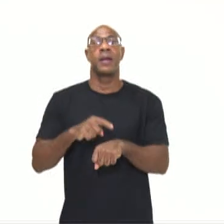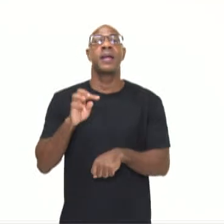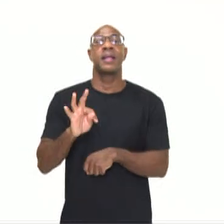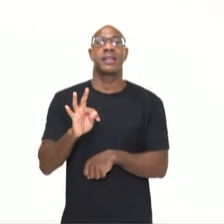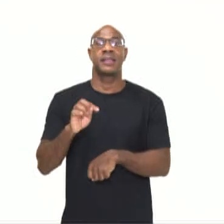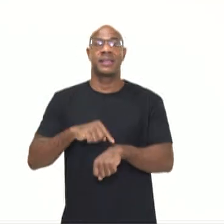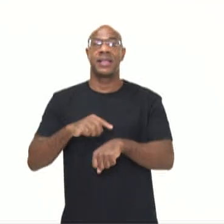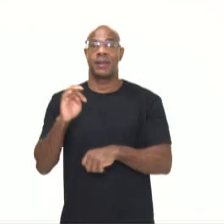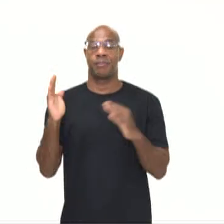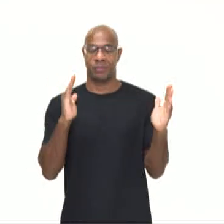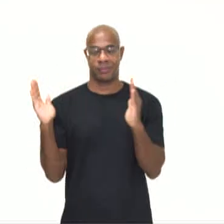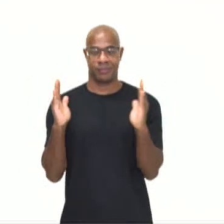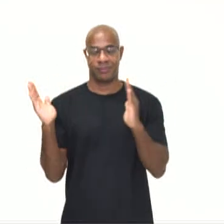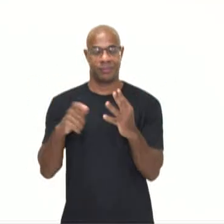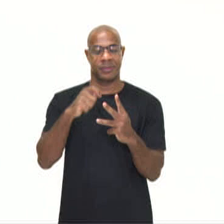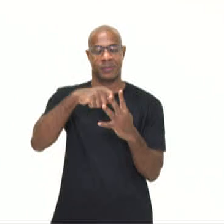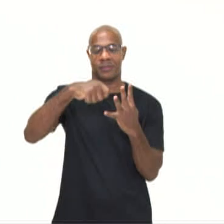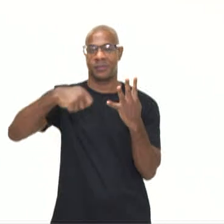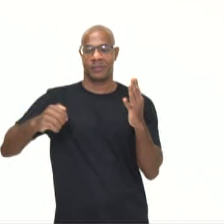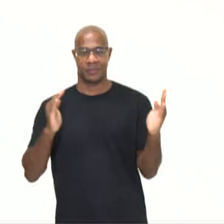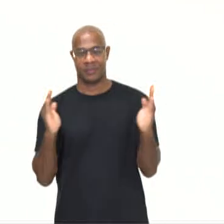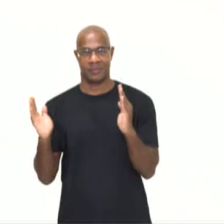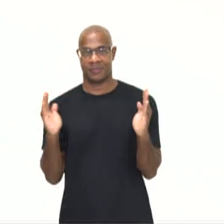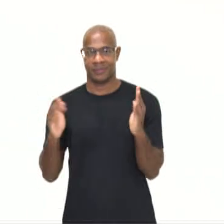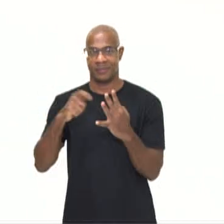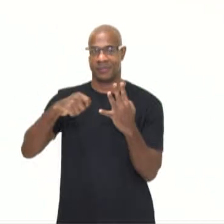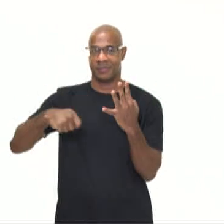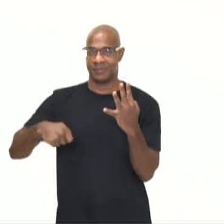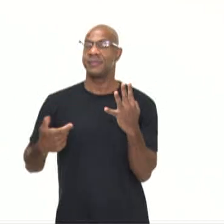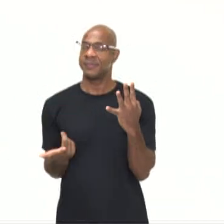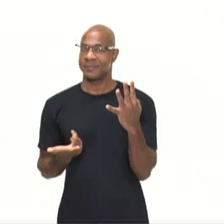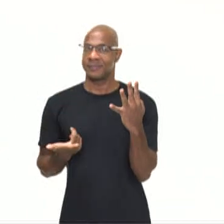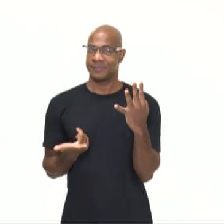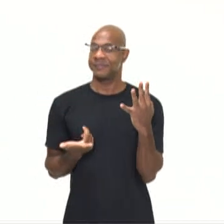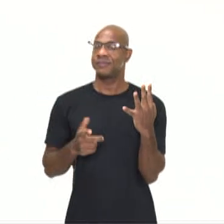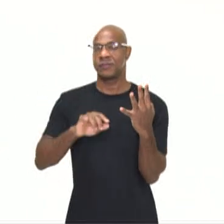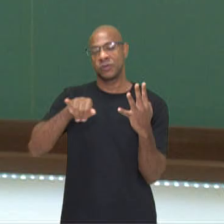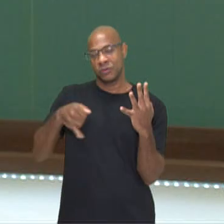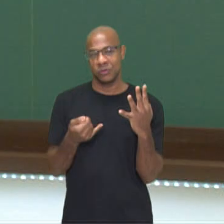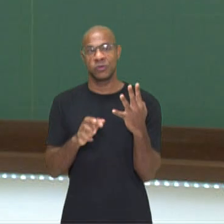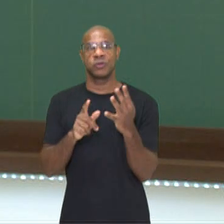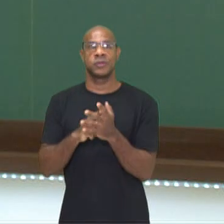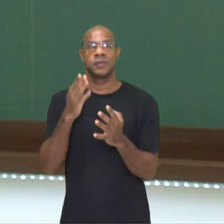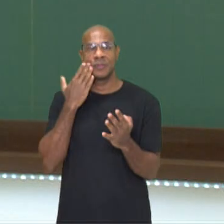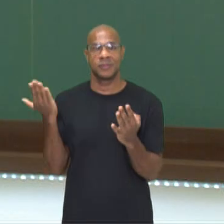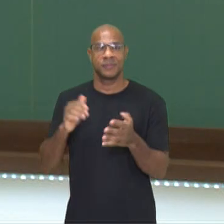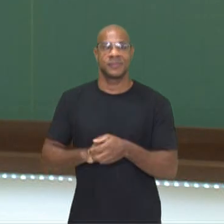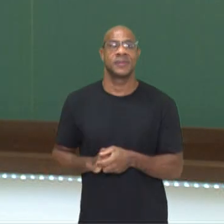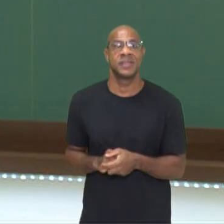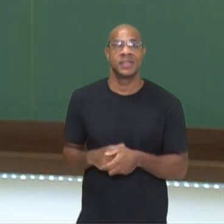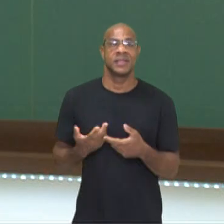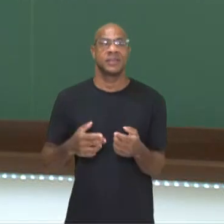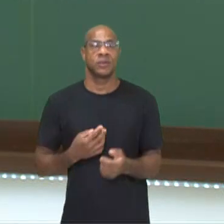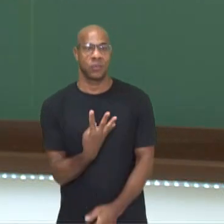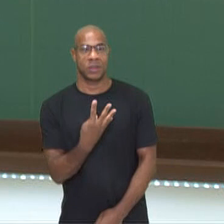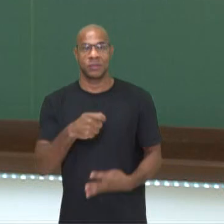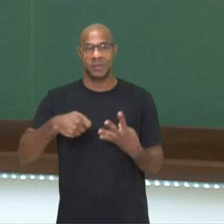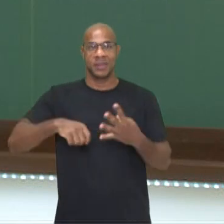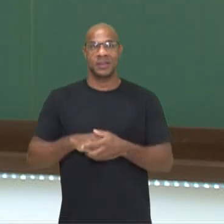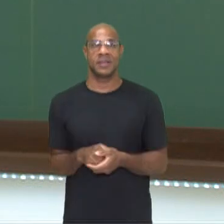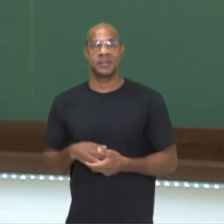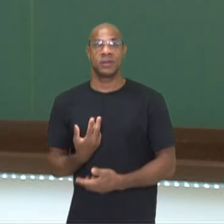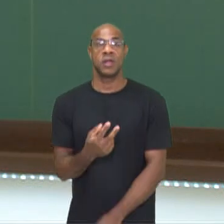durante 4 meses, tá? Não tem erro. Juro é igual a capital vezes taxa vezes tempo. Então,